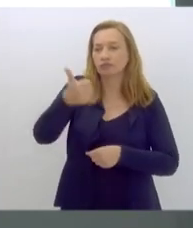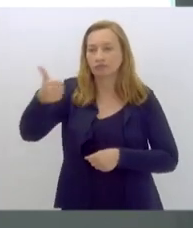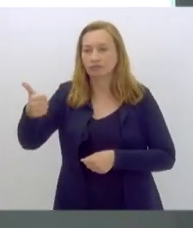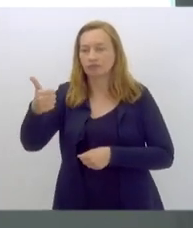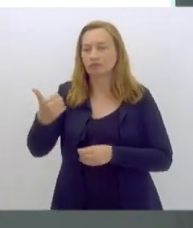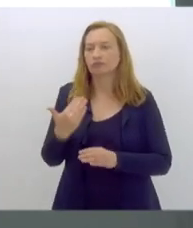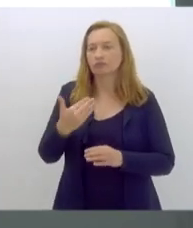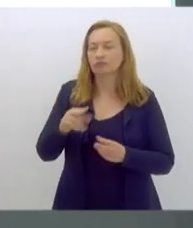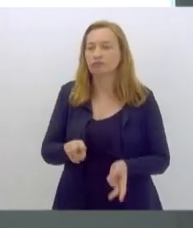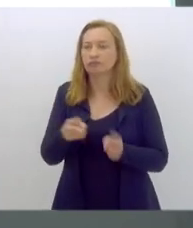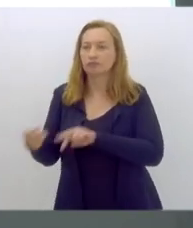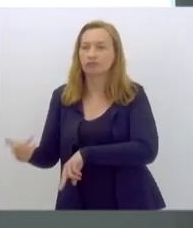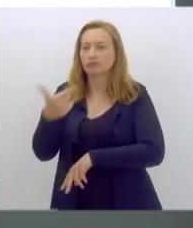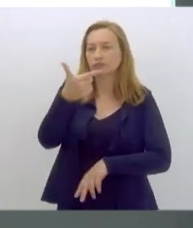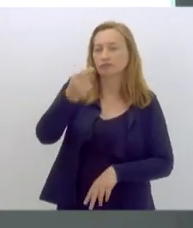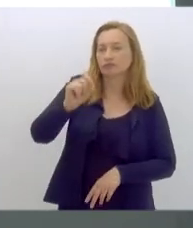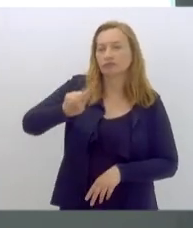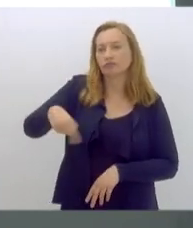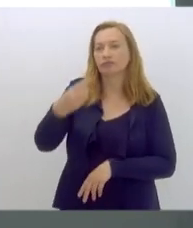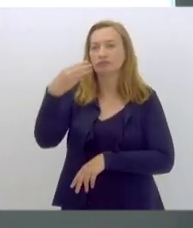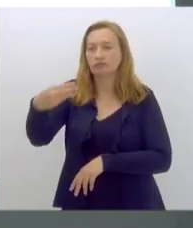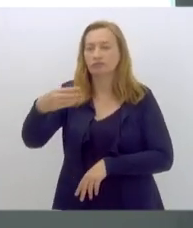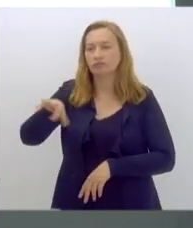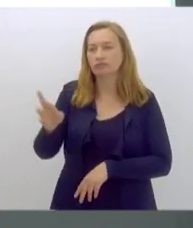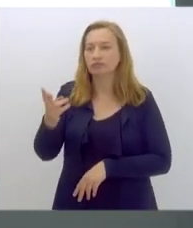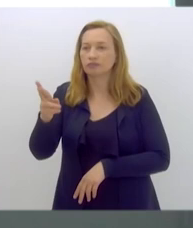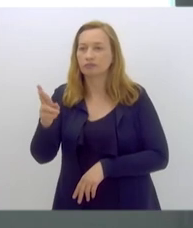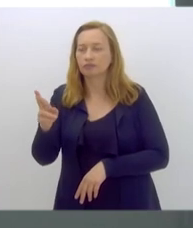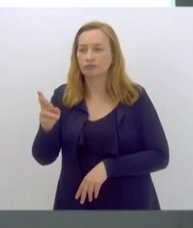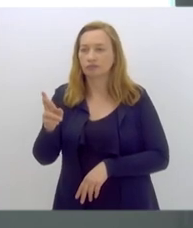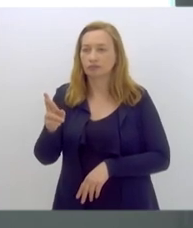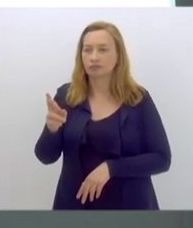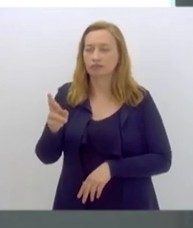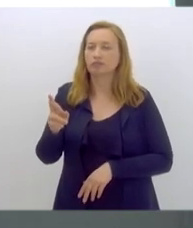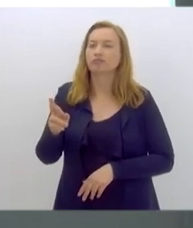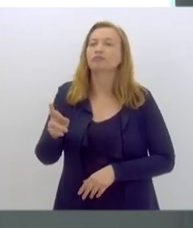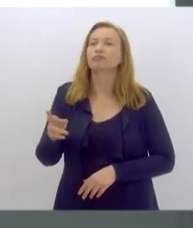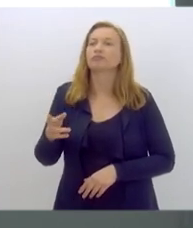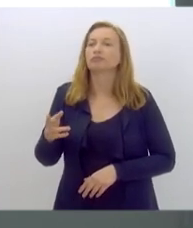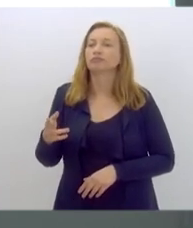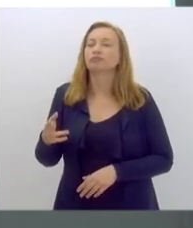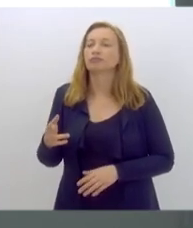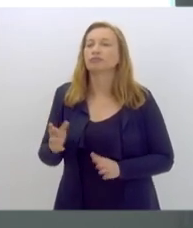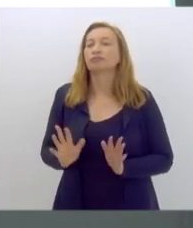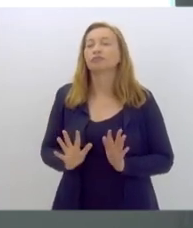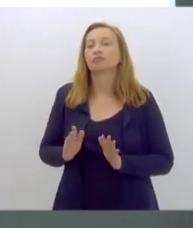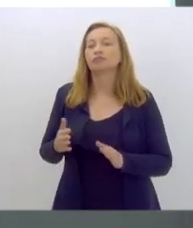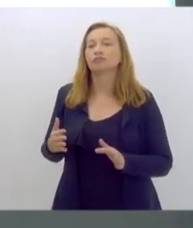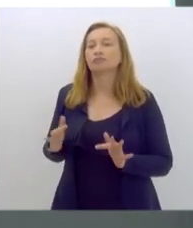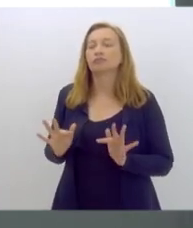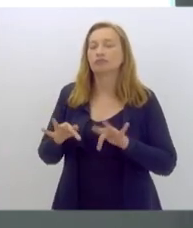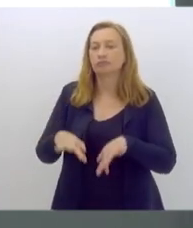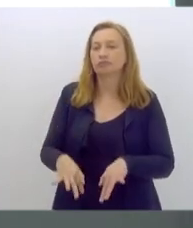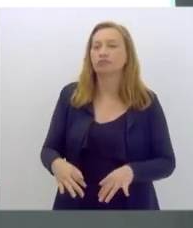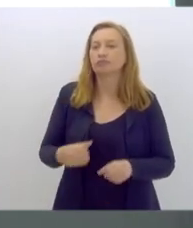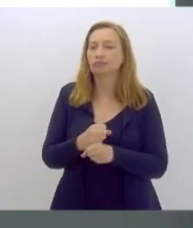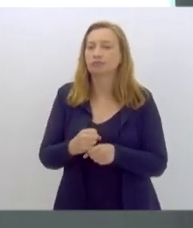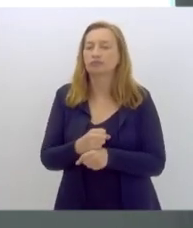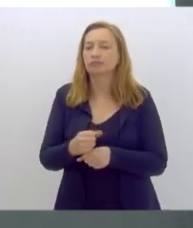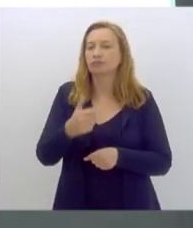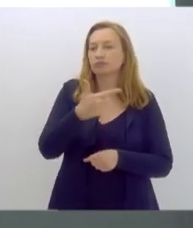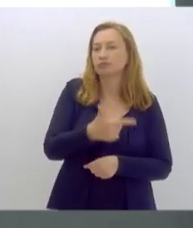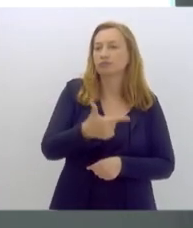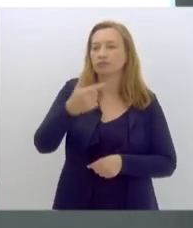a termos 20,3 bilhões de reais de Déficit acabamos chegando no ano de